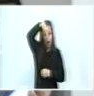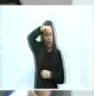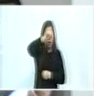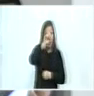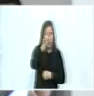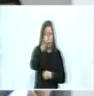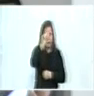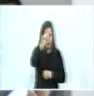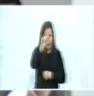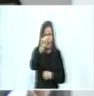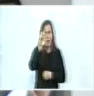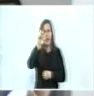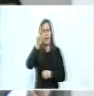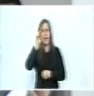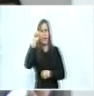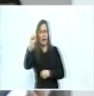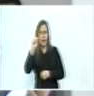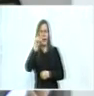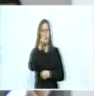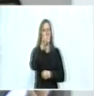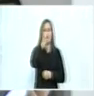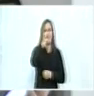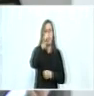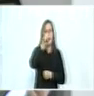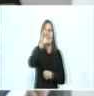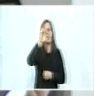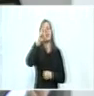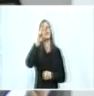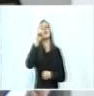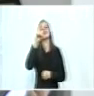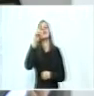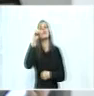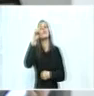e Vale do Sol, no valor final de